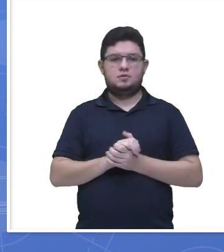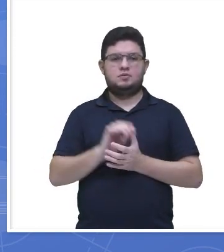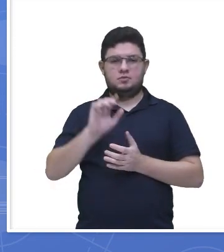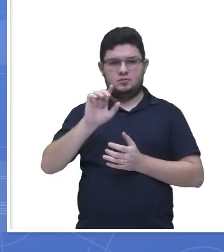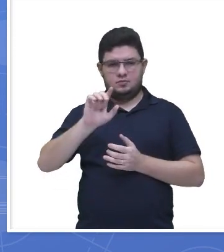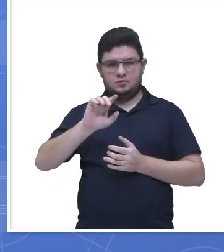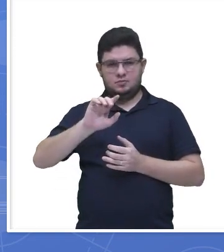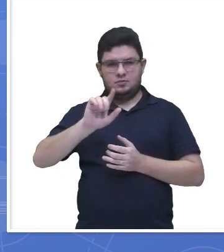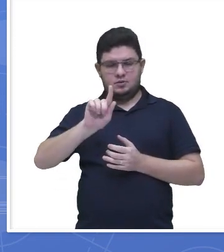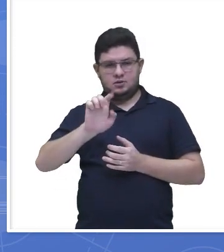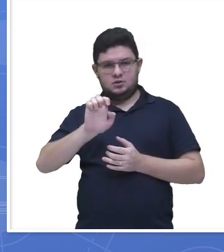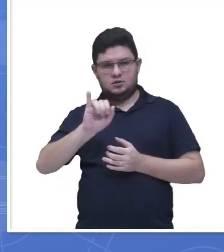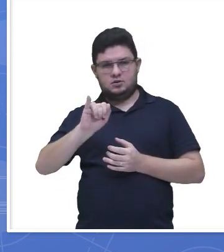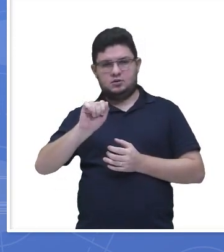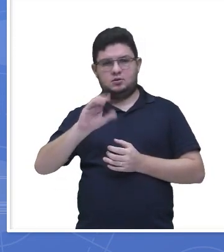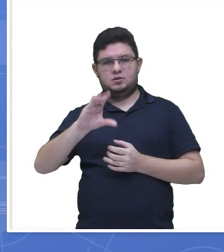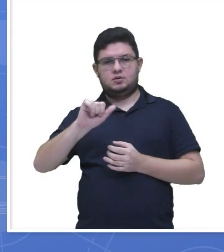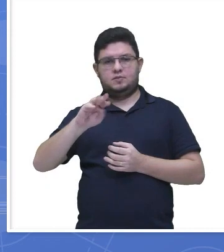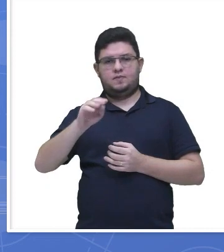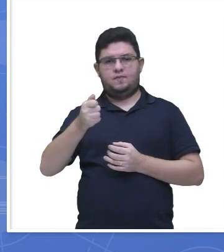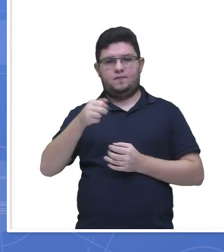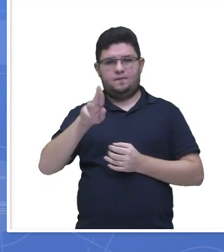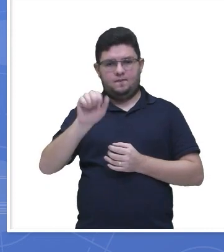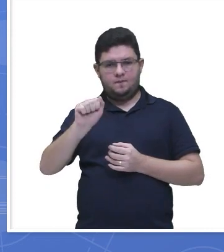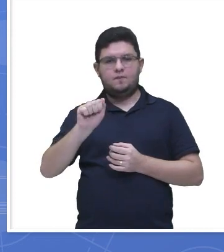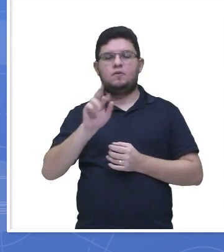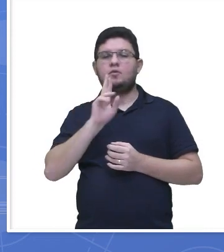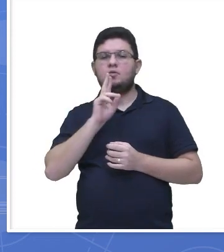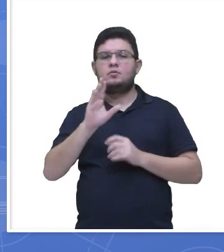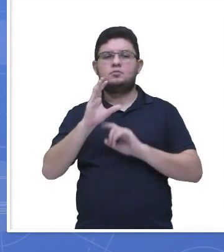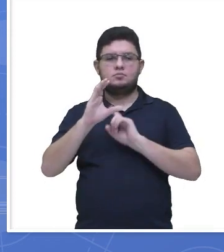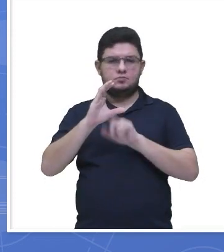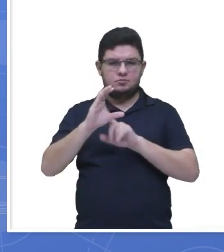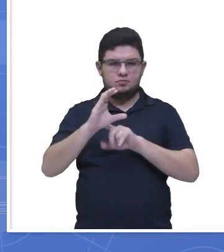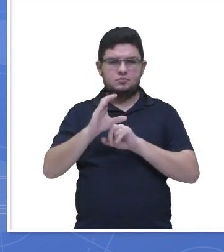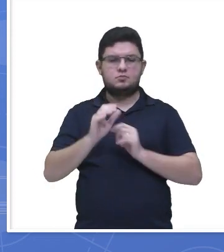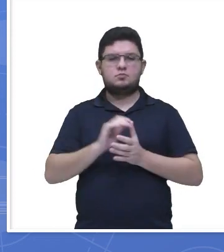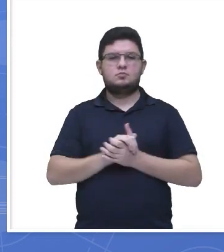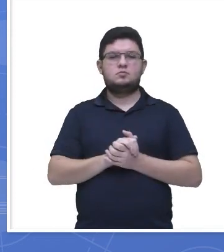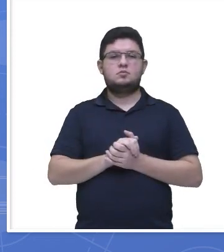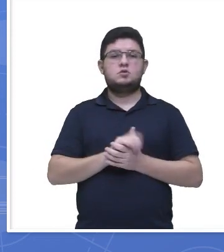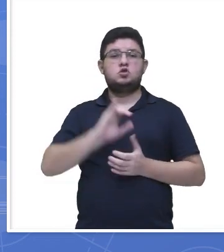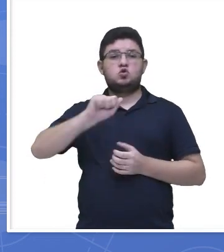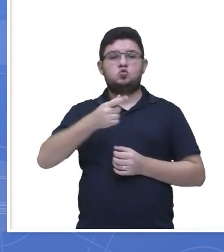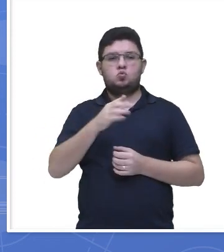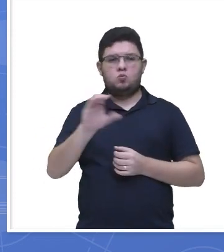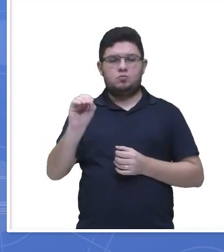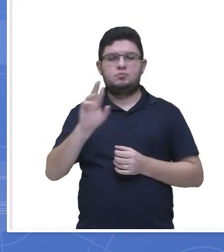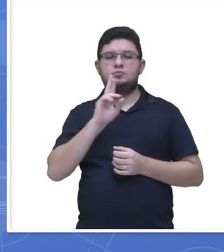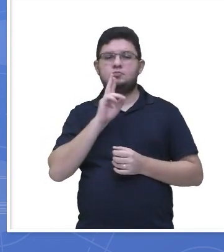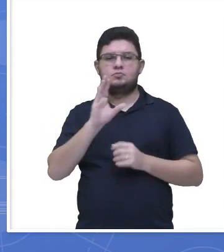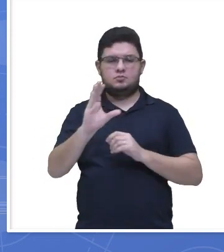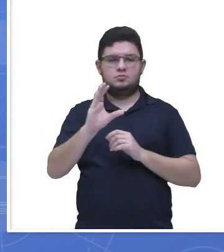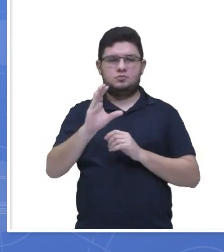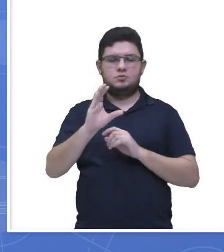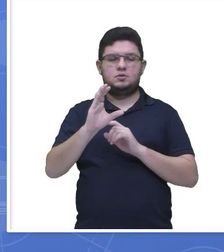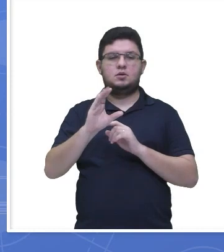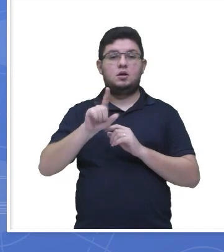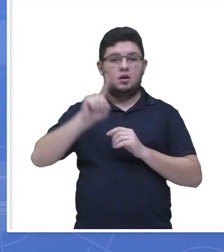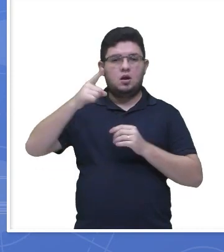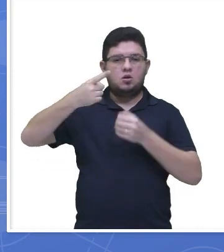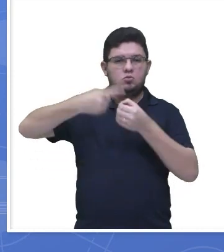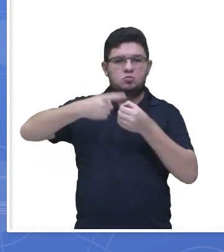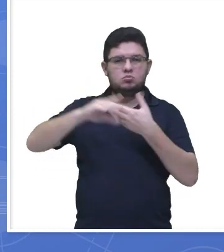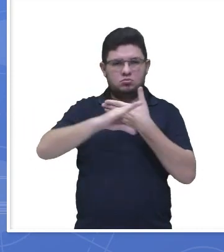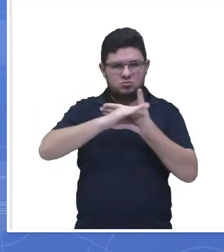1º de Maio. O João Vitor apostando aí na letra C. Do 7 Tarsila Prado, de Humaitá.